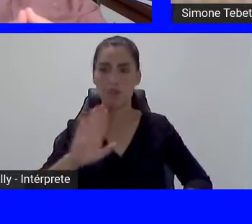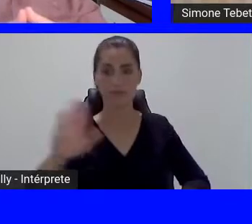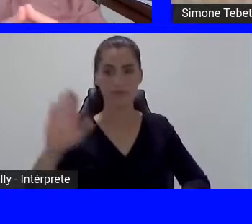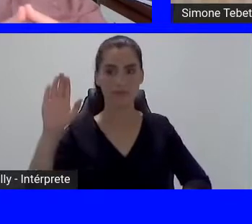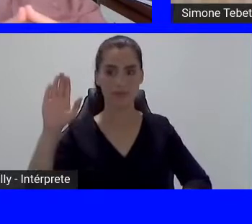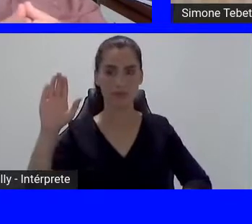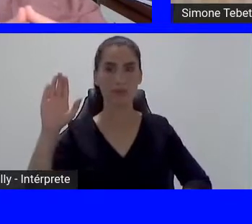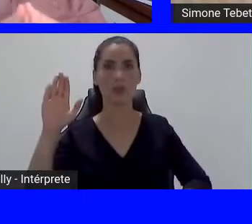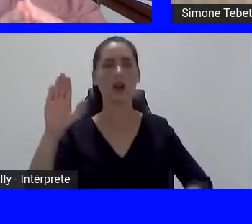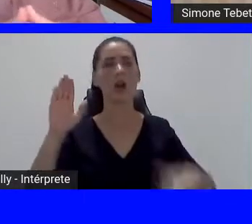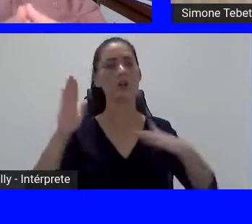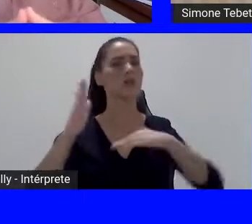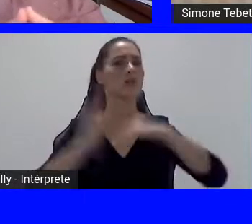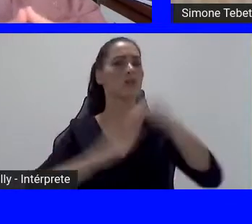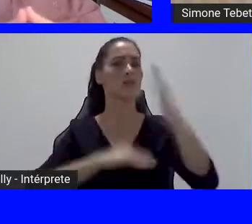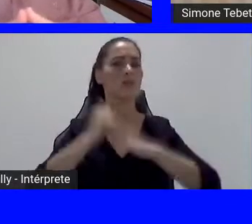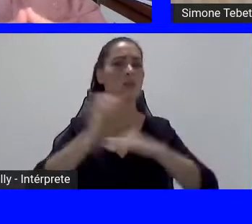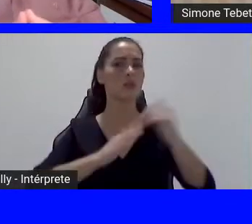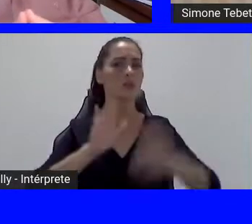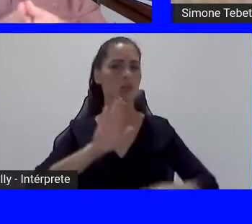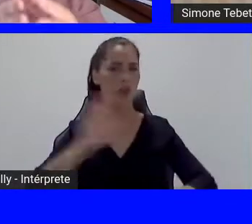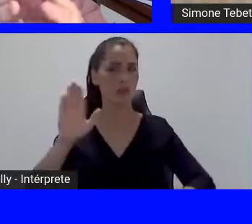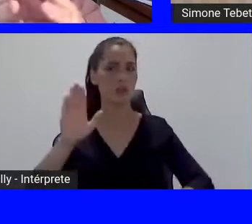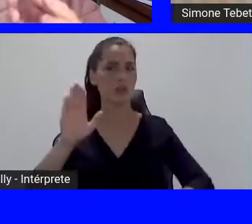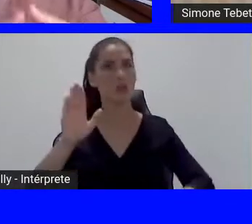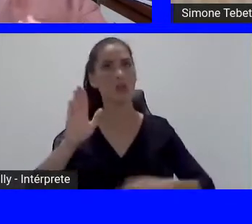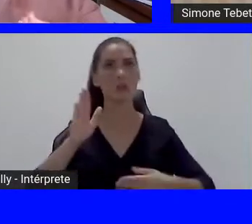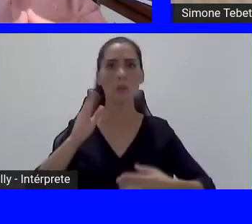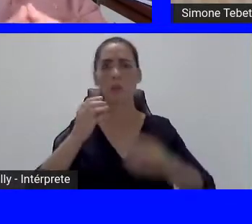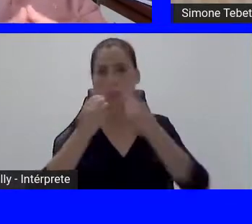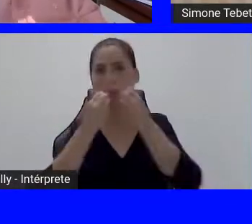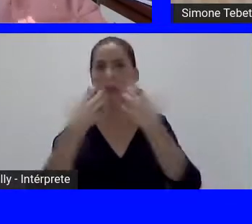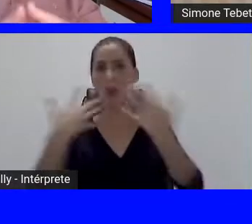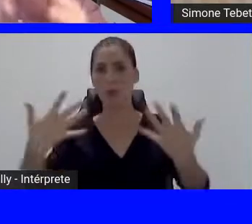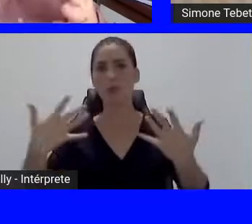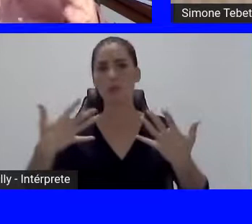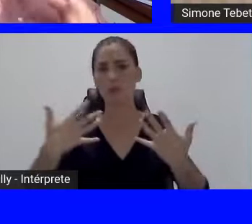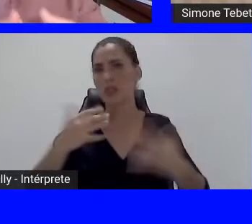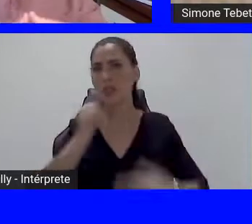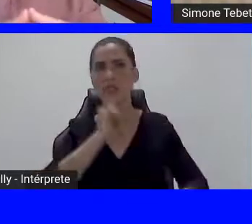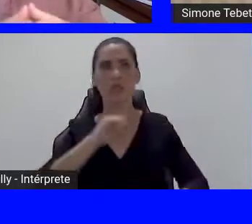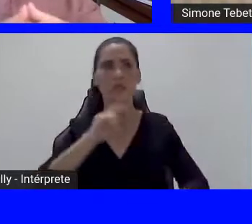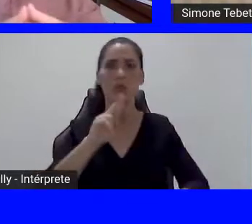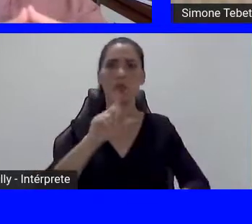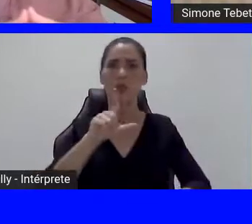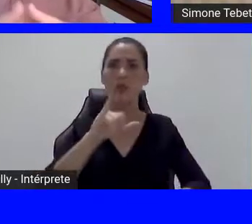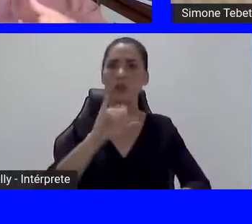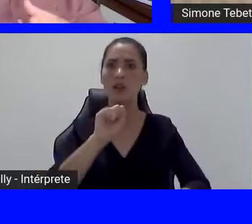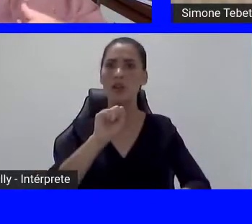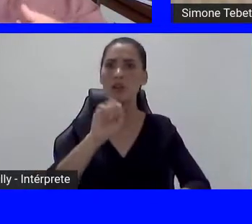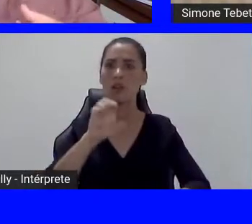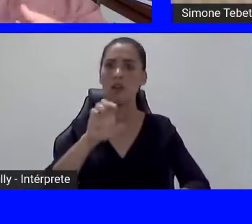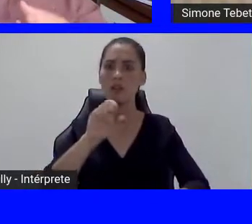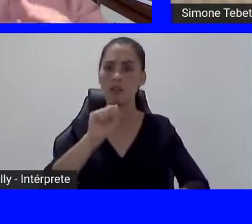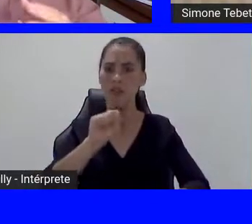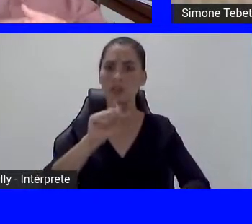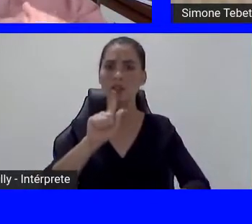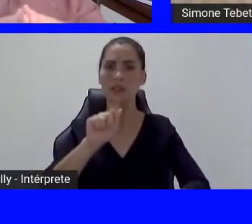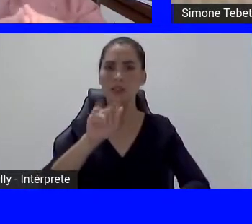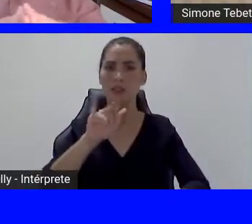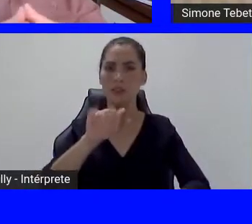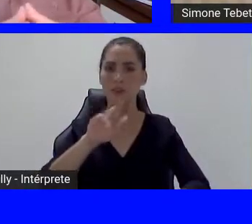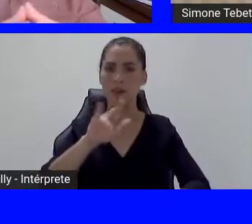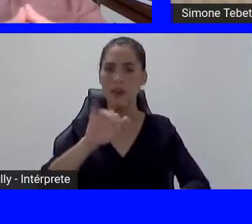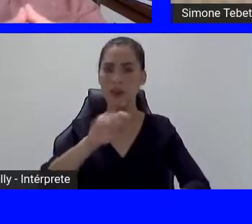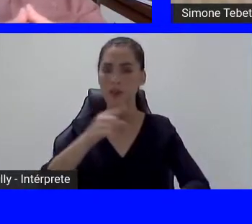candidatos foi um desempenho muito modesto, né? Com Ulisses Guimarães, com Orestes Quercia, depois passou muito